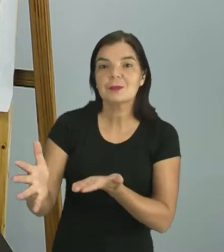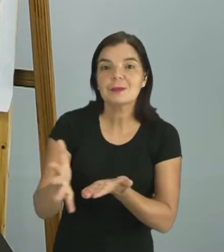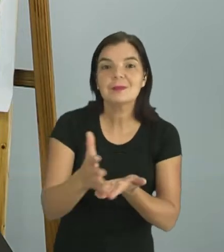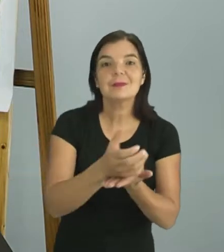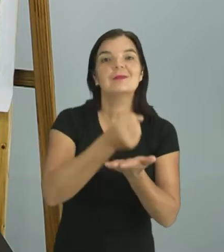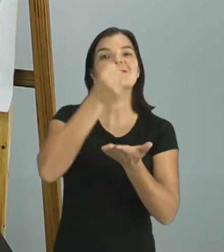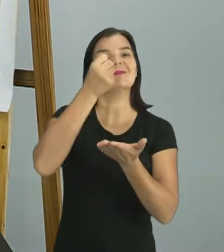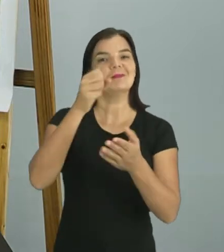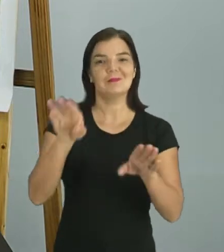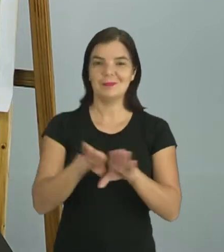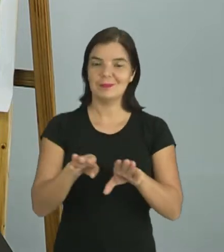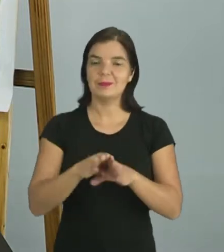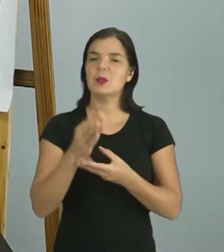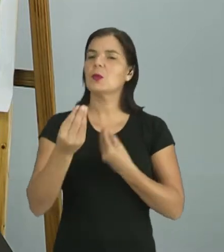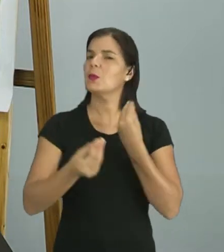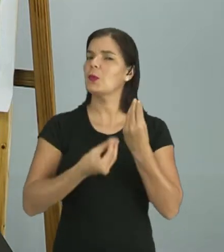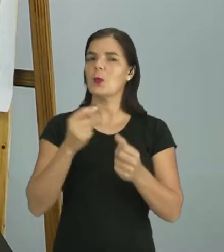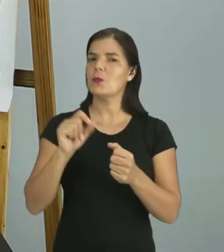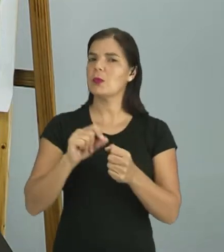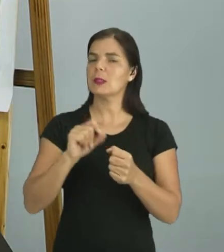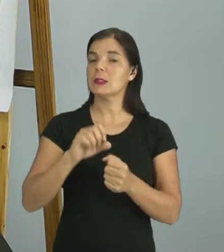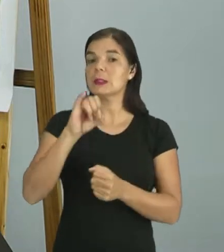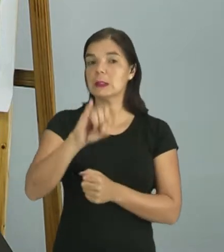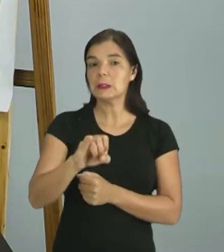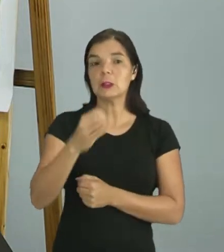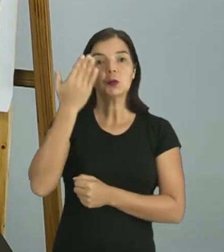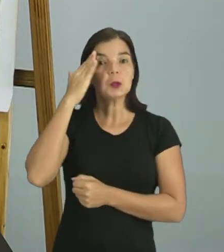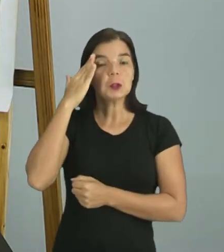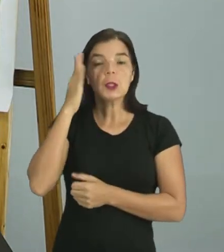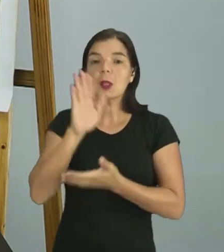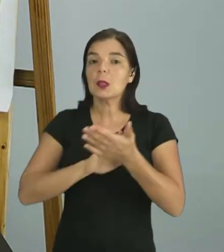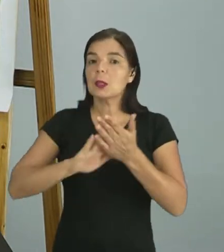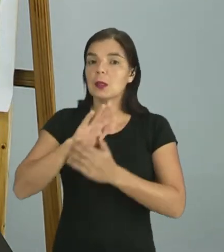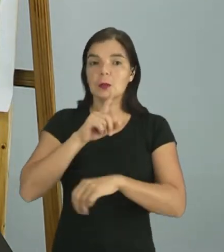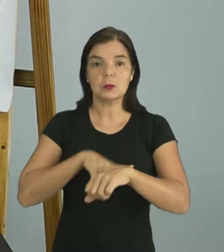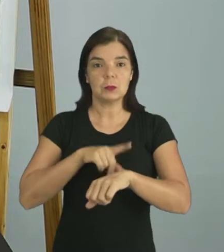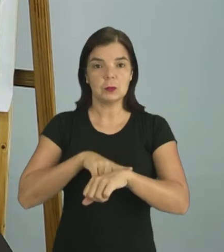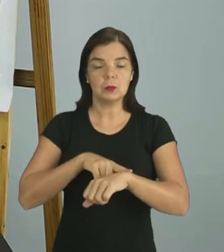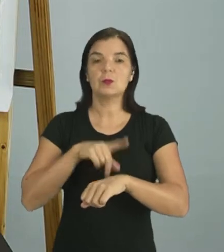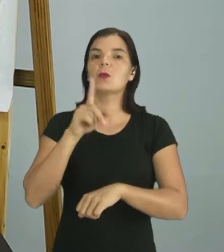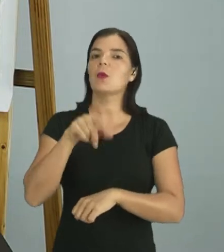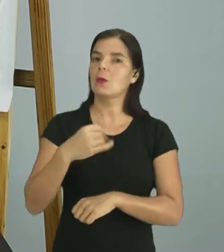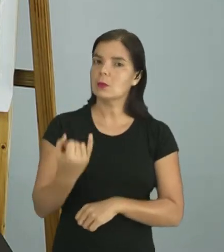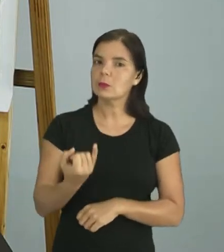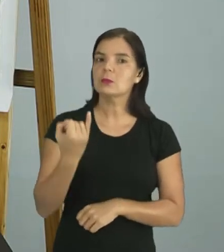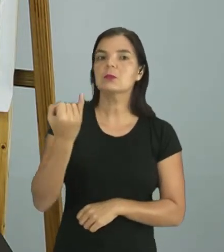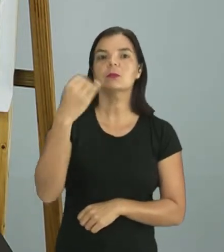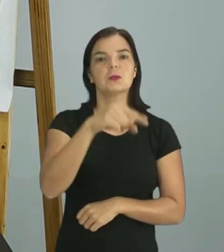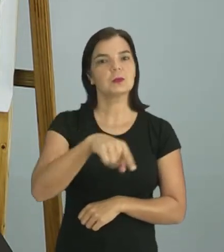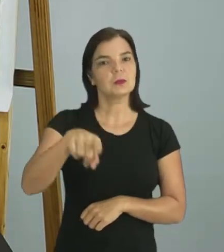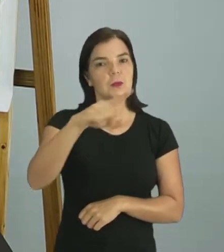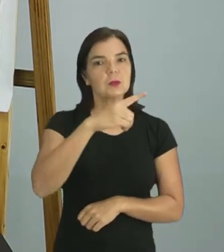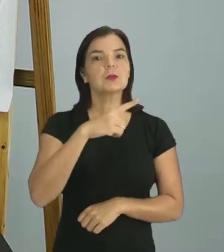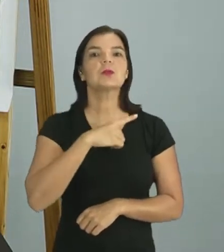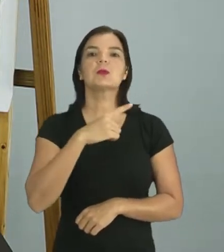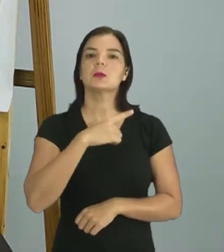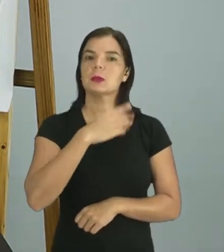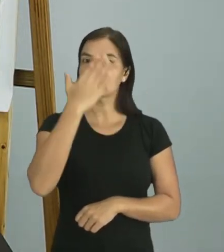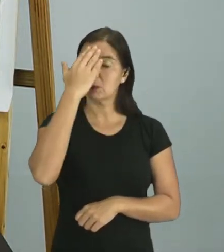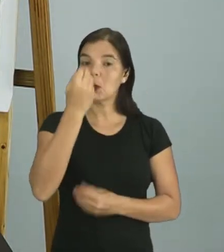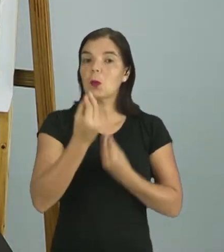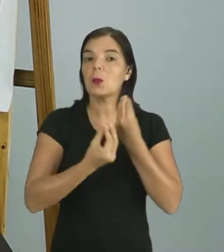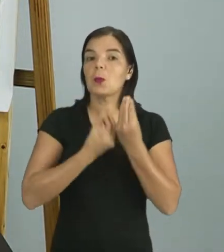colher. Como fazer isso sem compreender o tempo? É muito importante você ter essa medida do